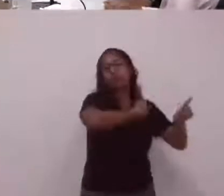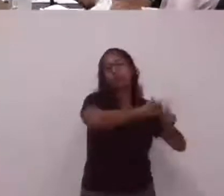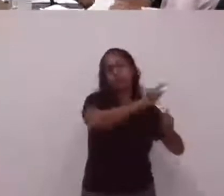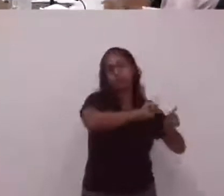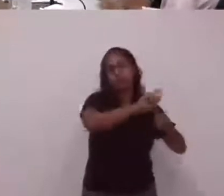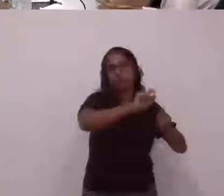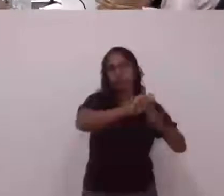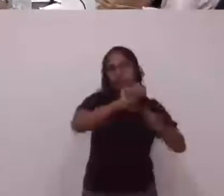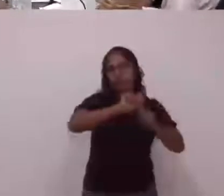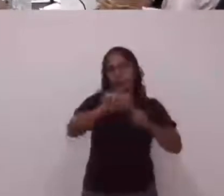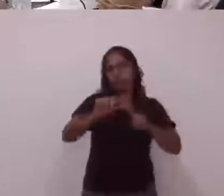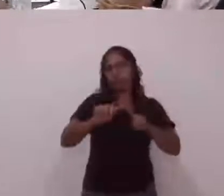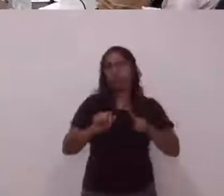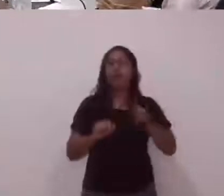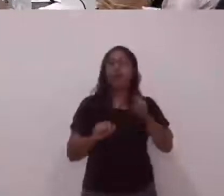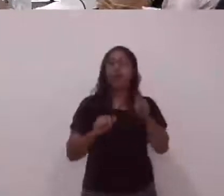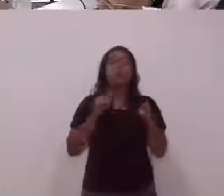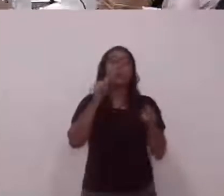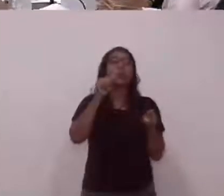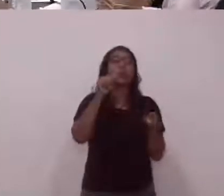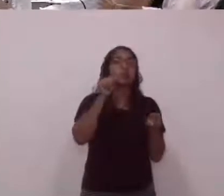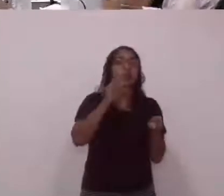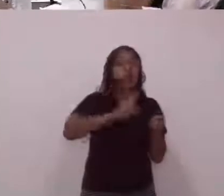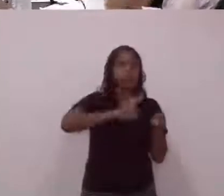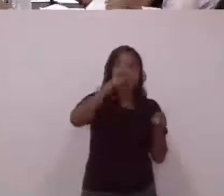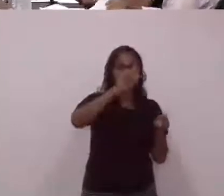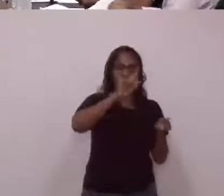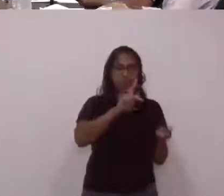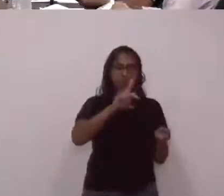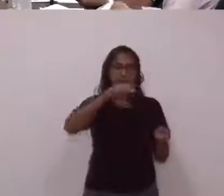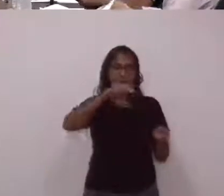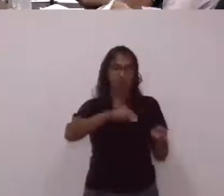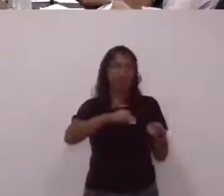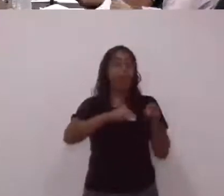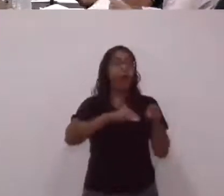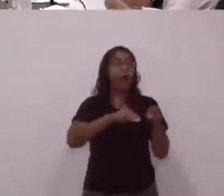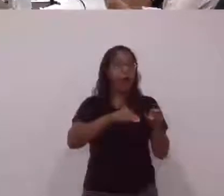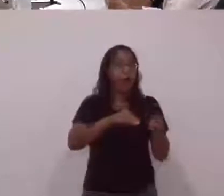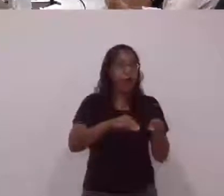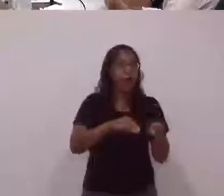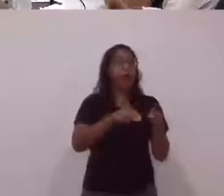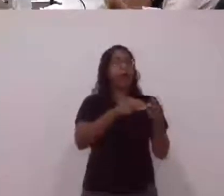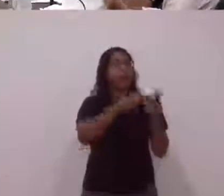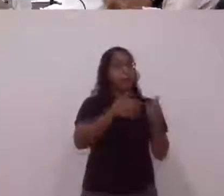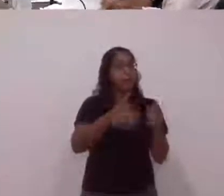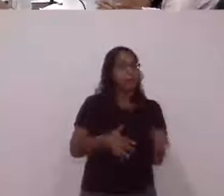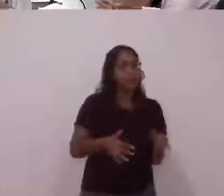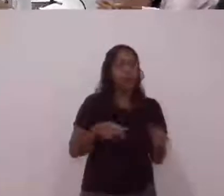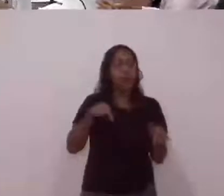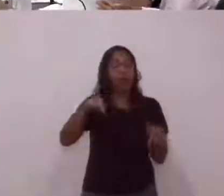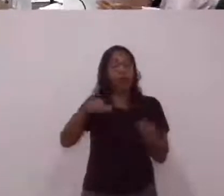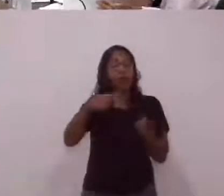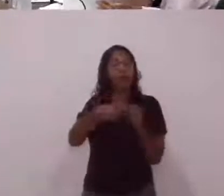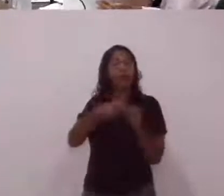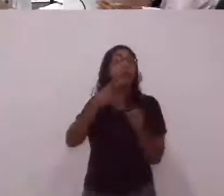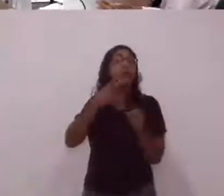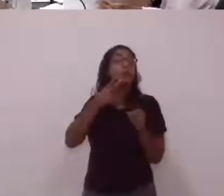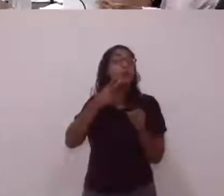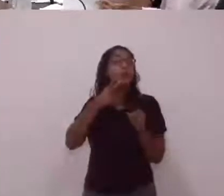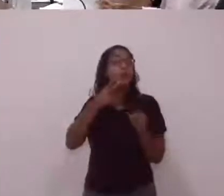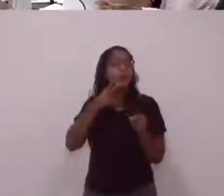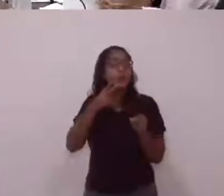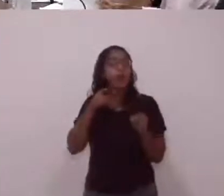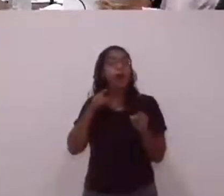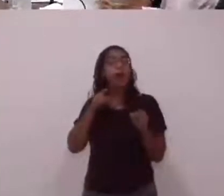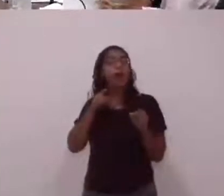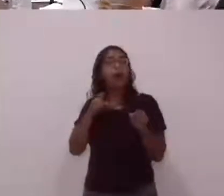da PM em Vinhedo, capitão Lucimara, esclarecendo e comprovando documentalmente que o município não cumpriu as